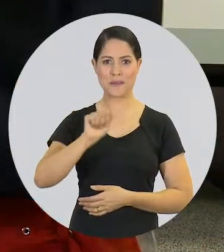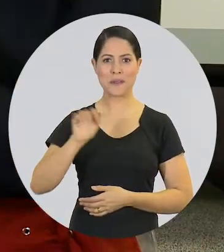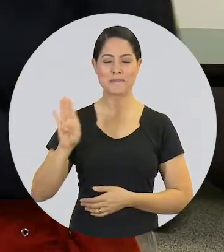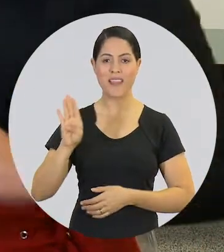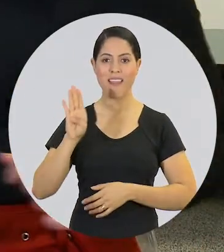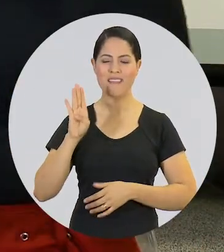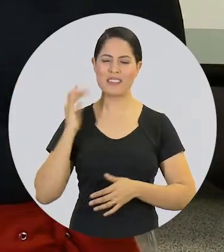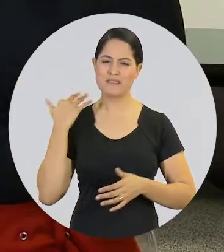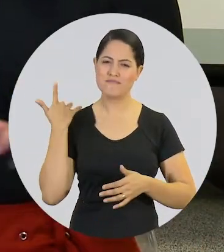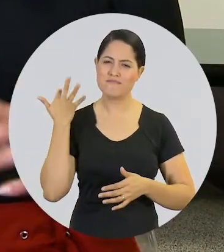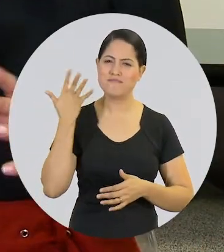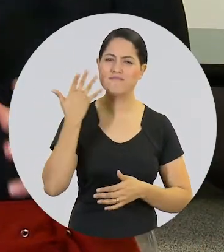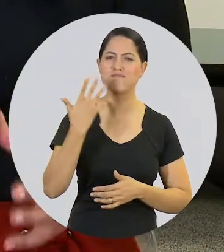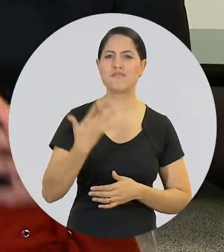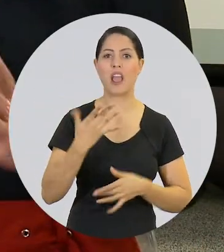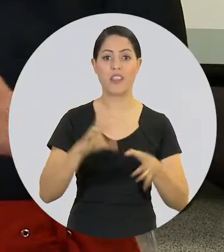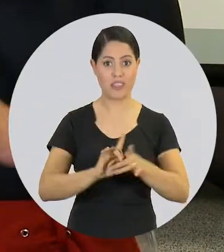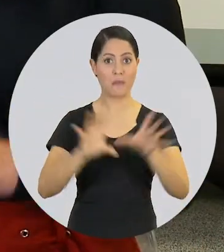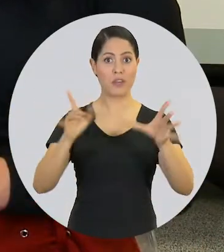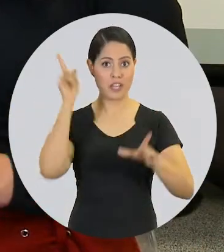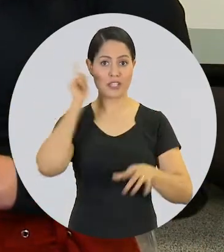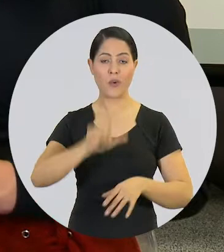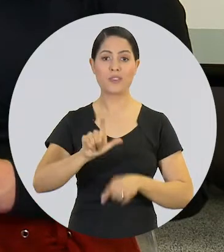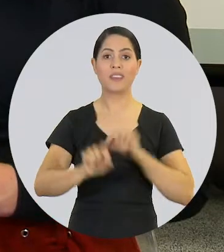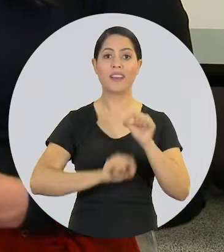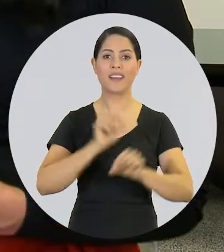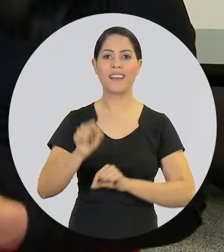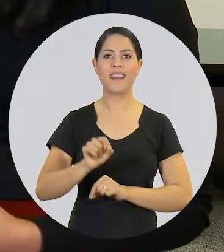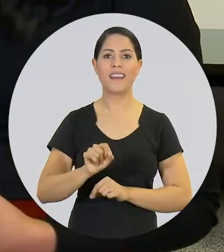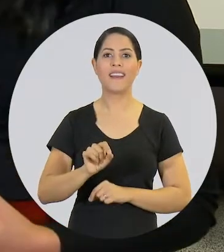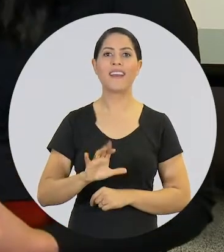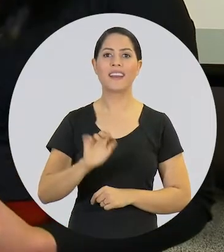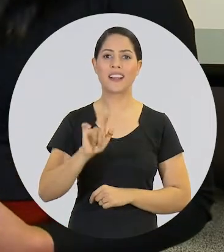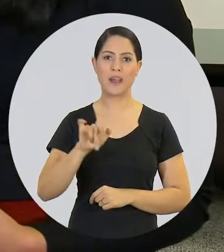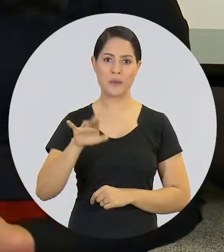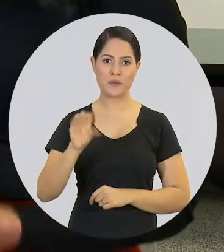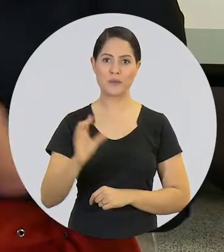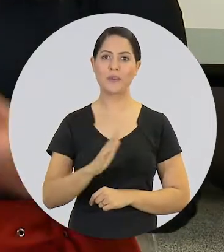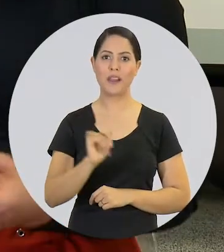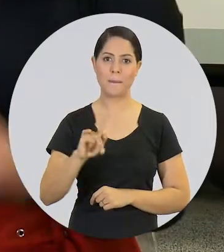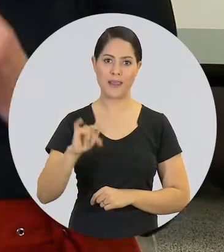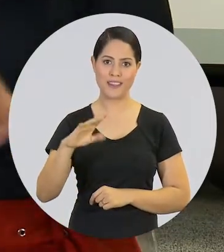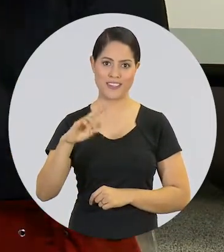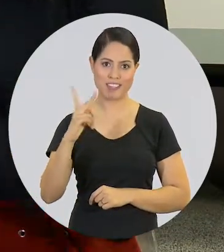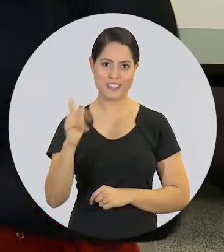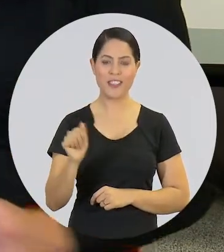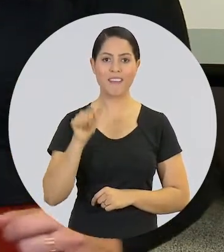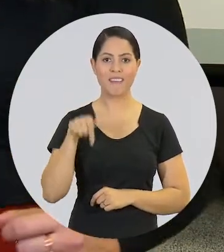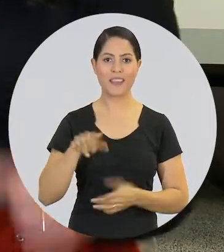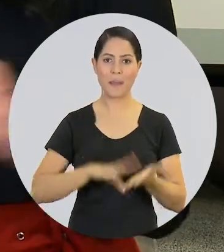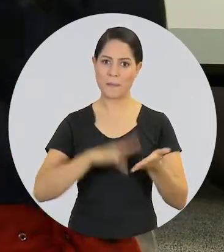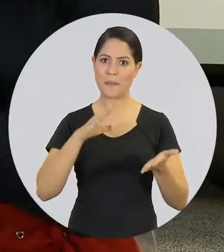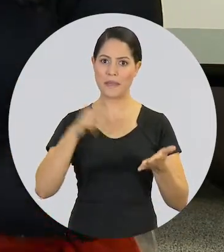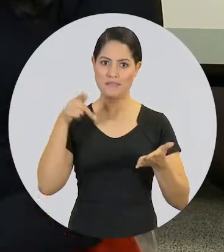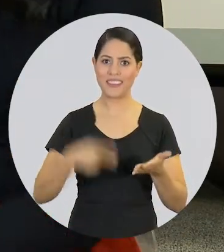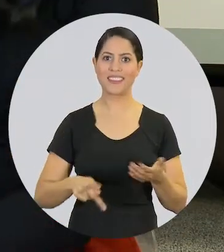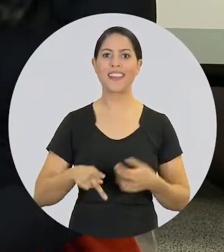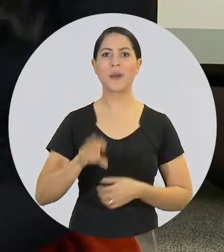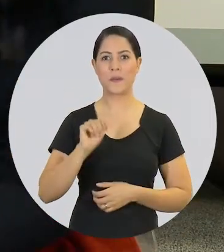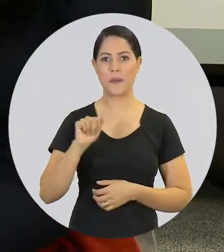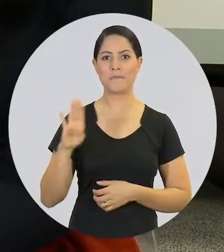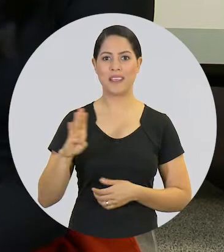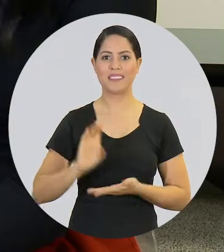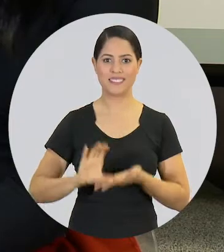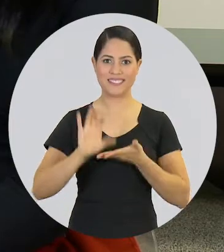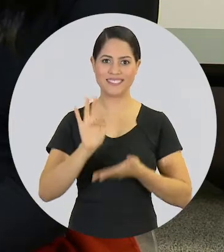da Ordem dos Advogados do Brasil durante todo o processo democrático é Cláudio Lamáquia, membro honorário vitalício aqui da OAB.